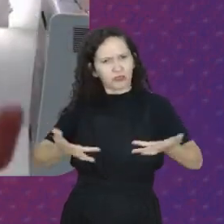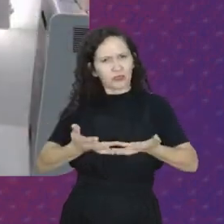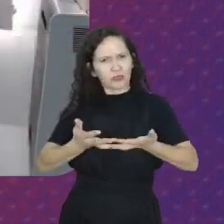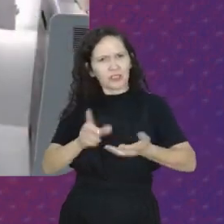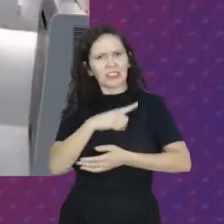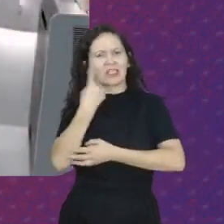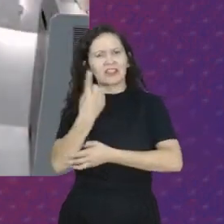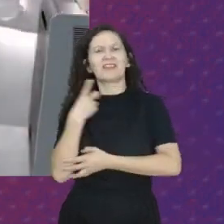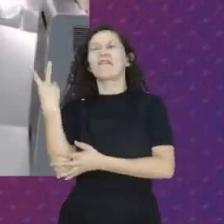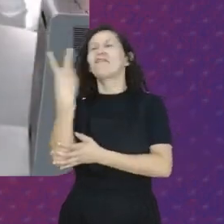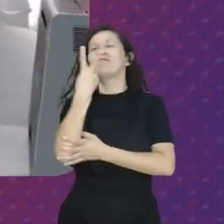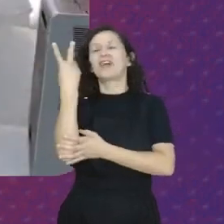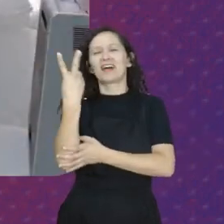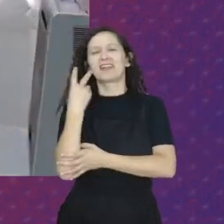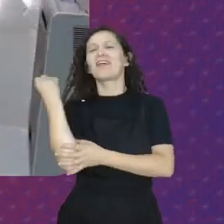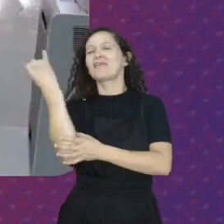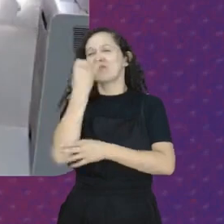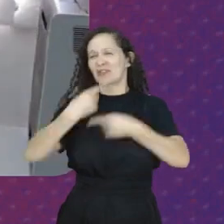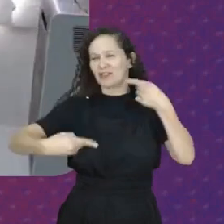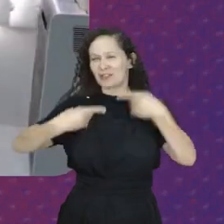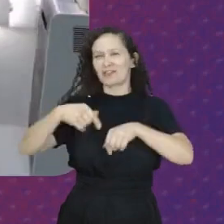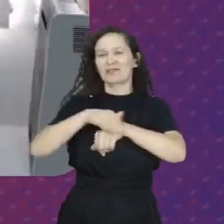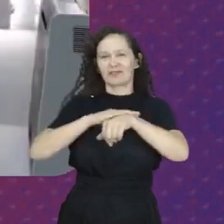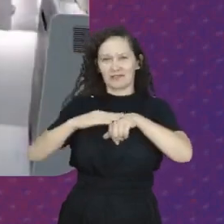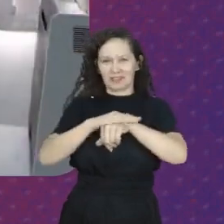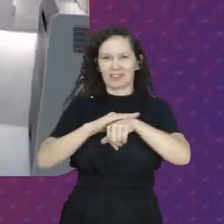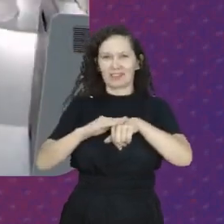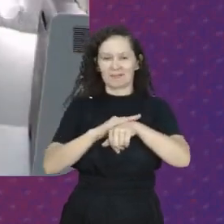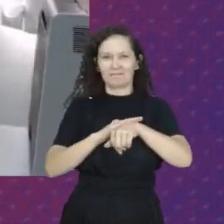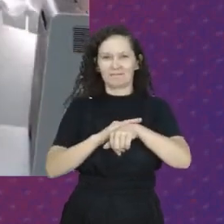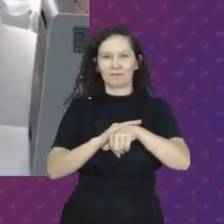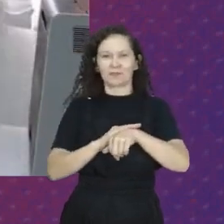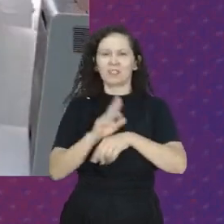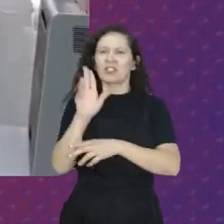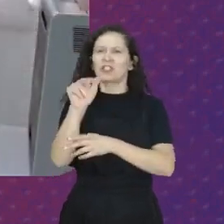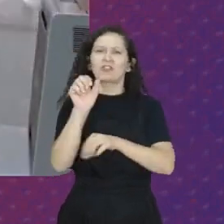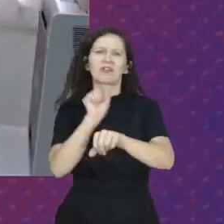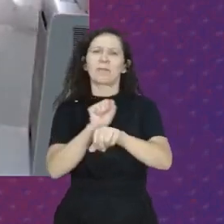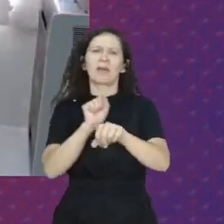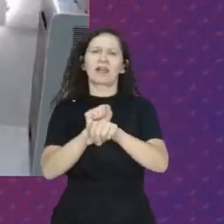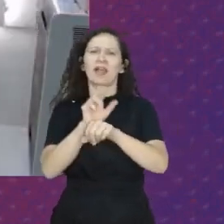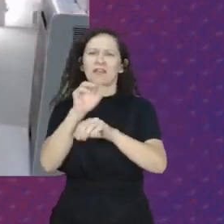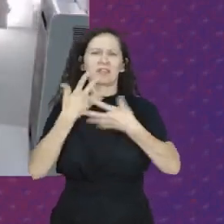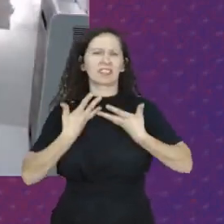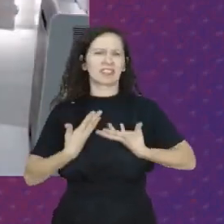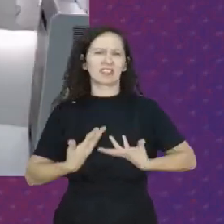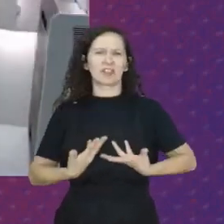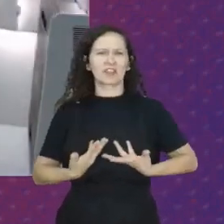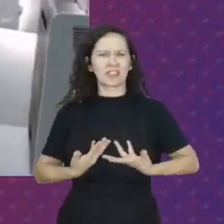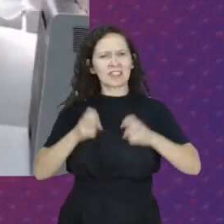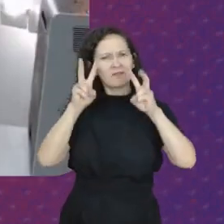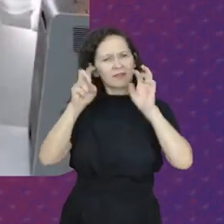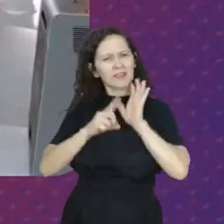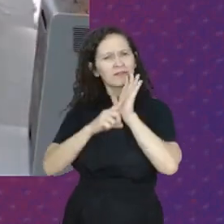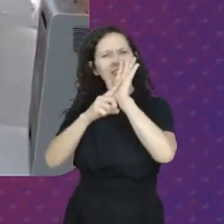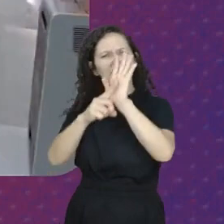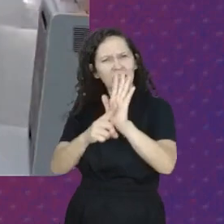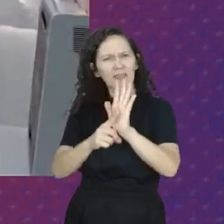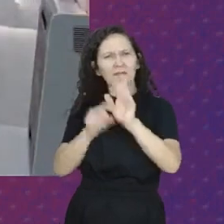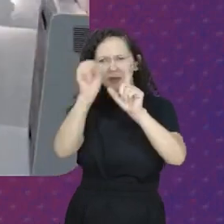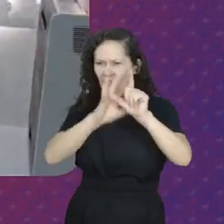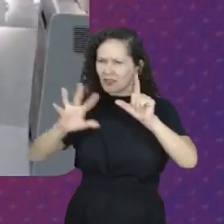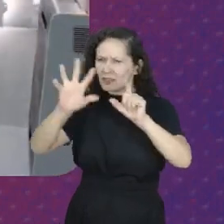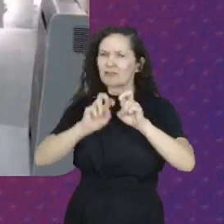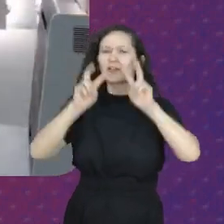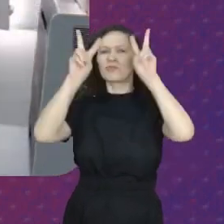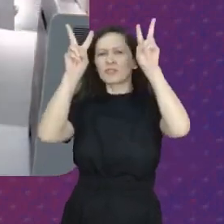vale a pena discutirmos e encamparmos mesmo como pauta, como plataforma,